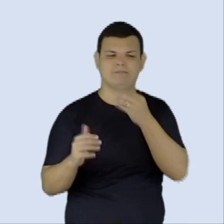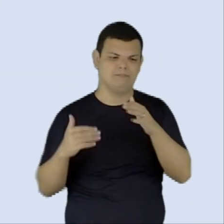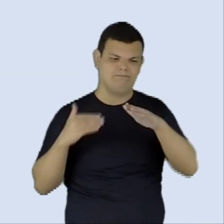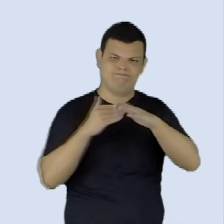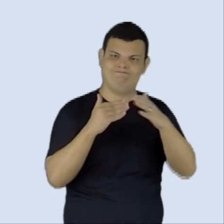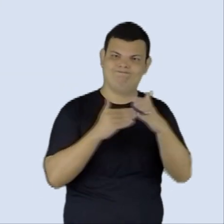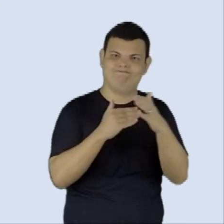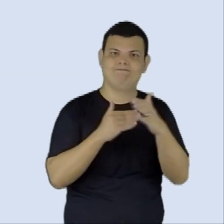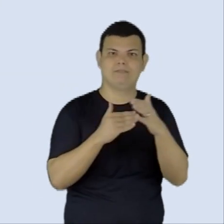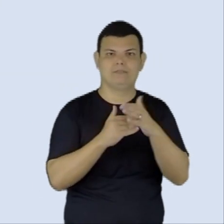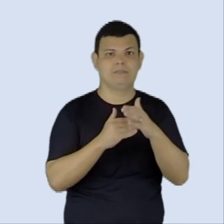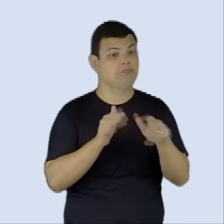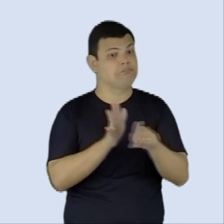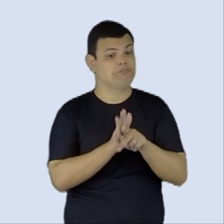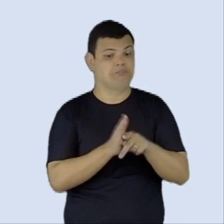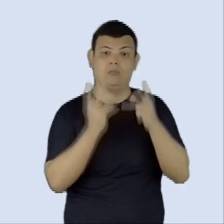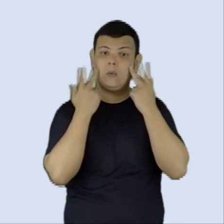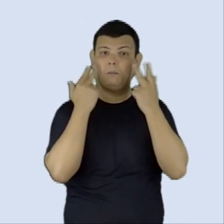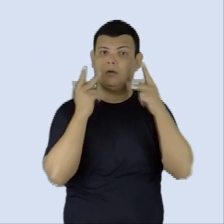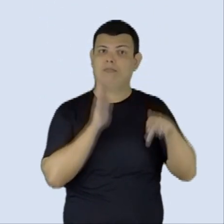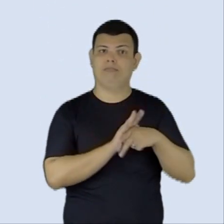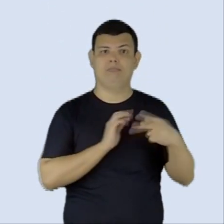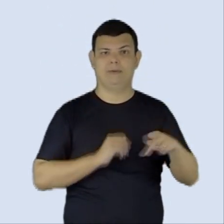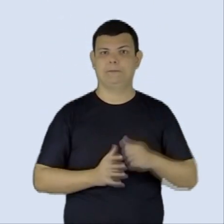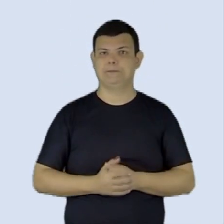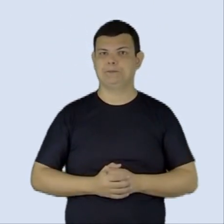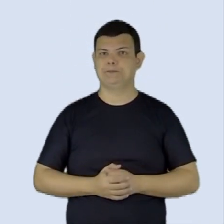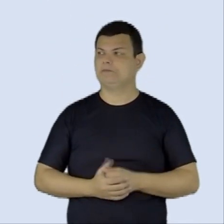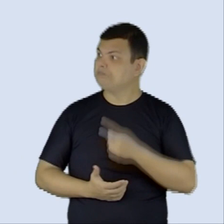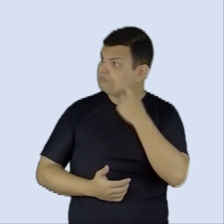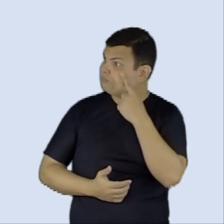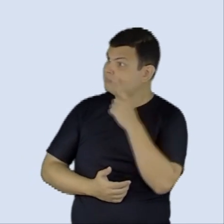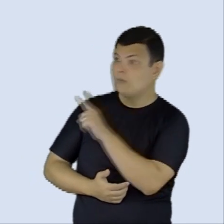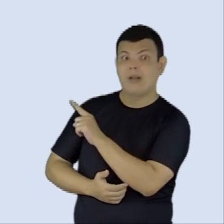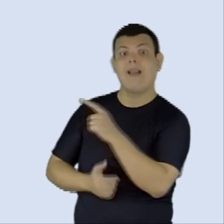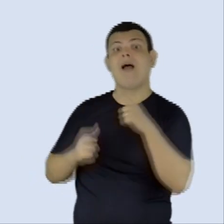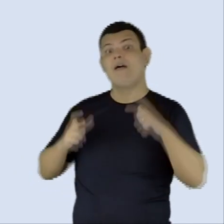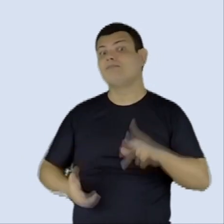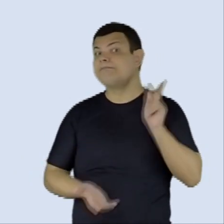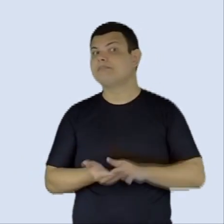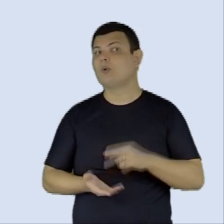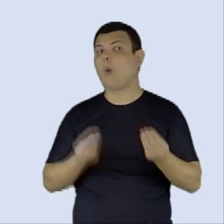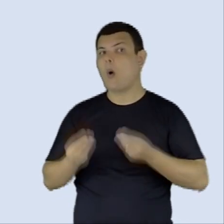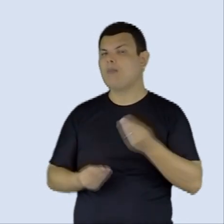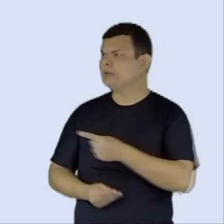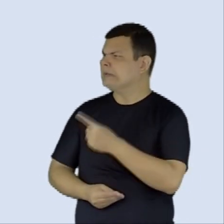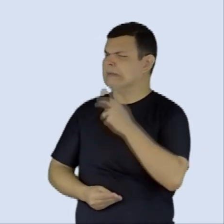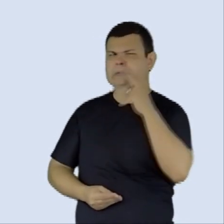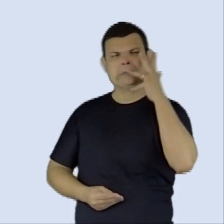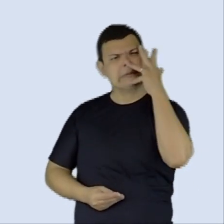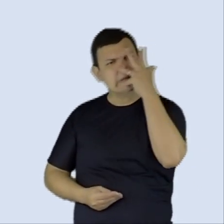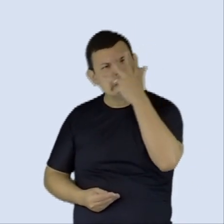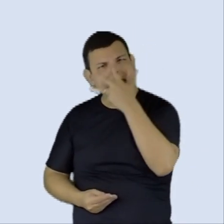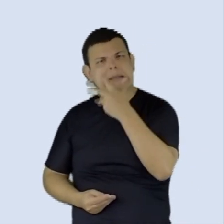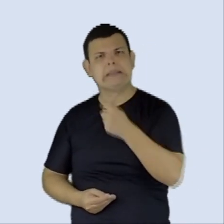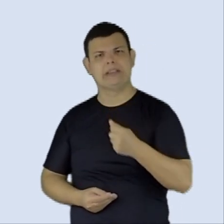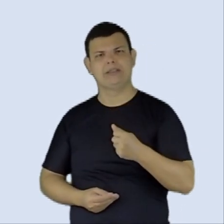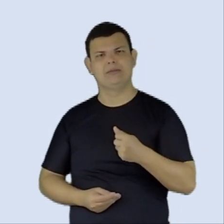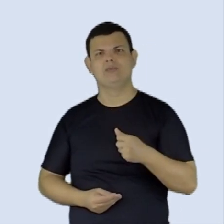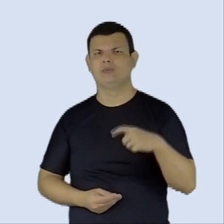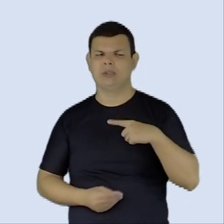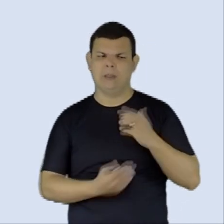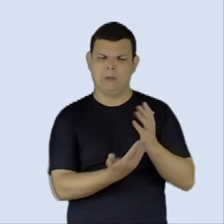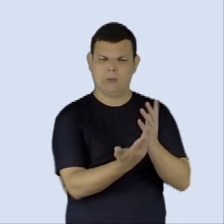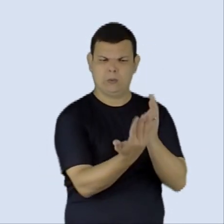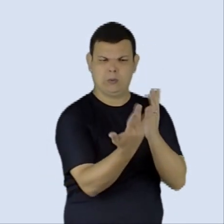natural lá na região Nordeste. Olha a imagem do Planalto de Borborema. Olha como ele é lindo, maravilhoso, mas que